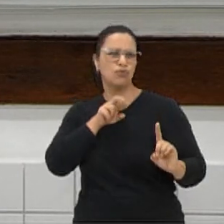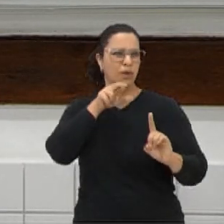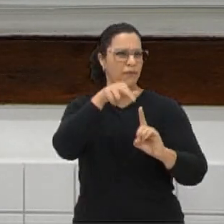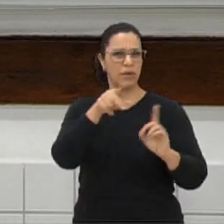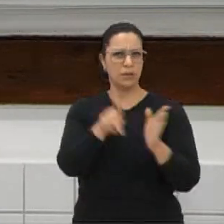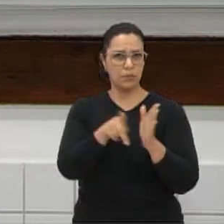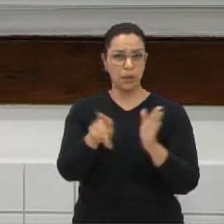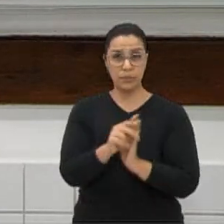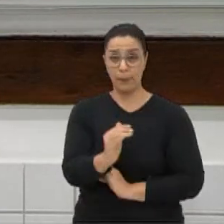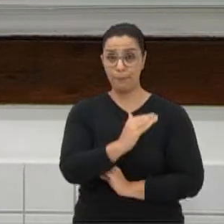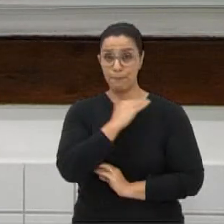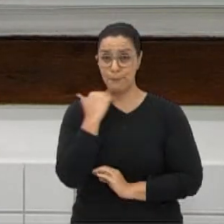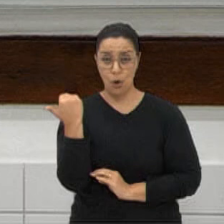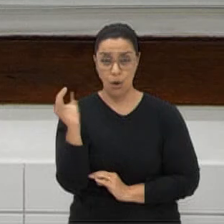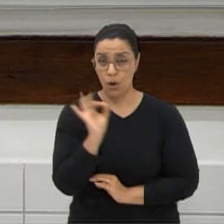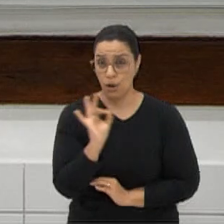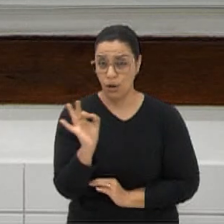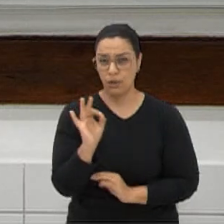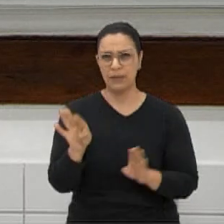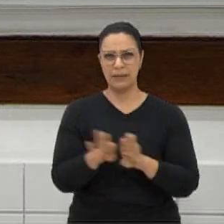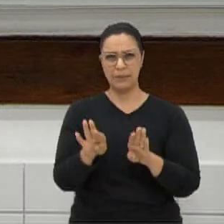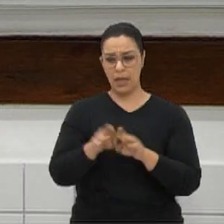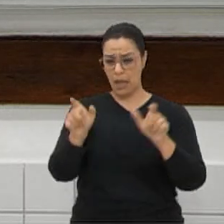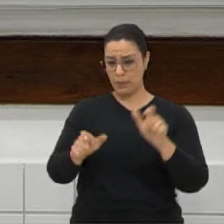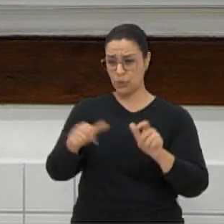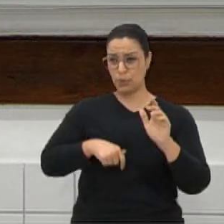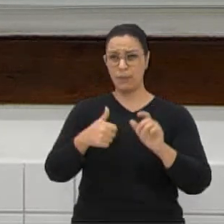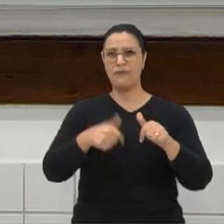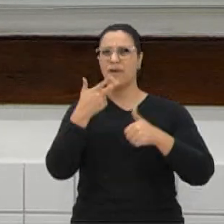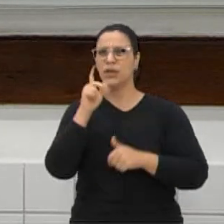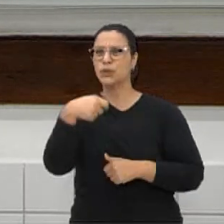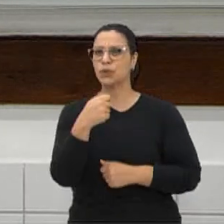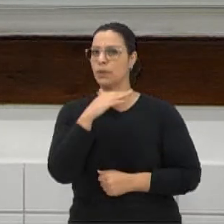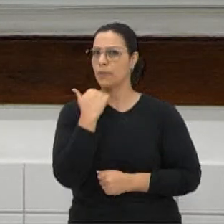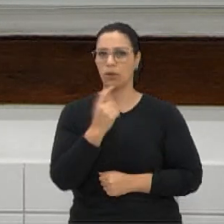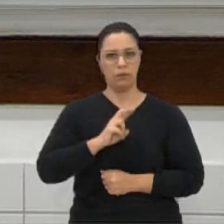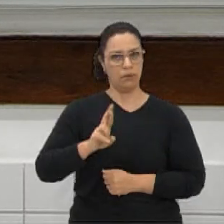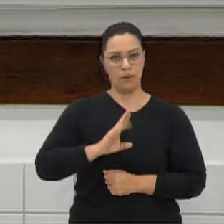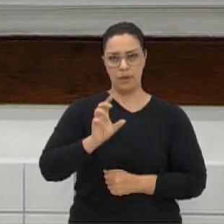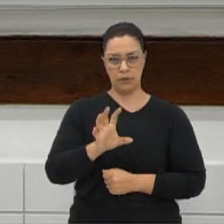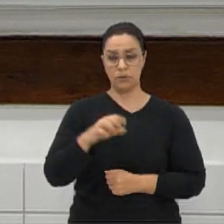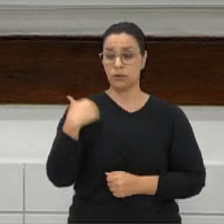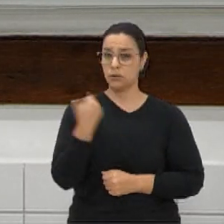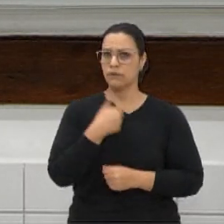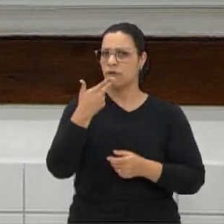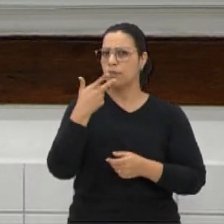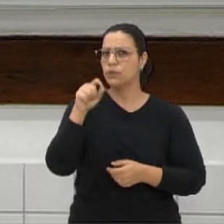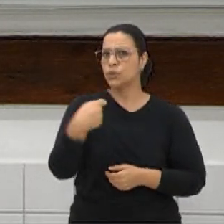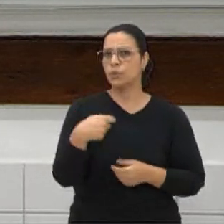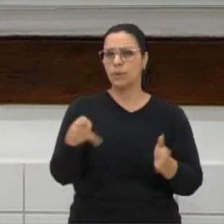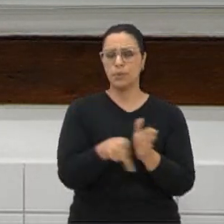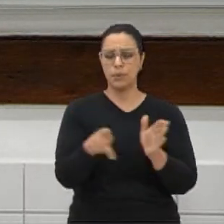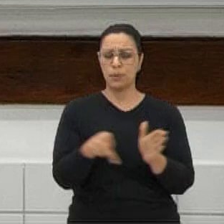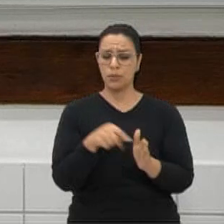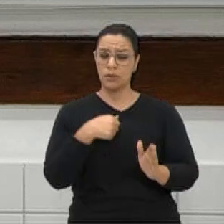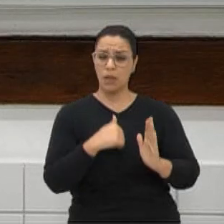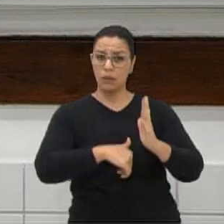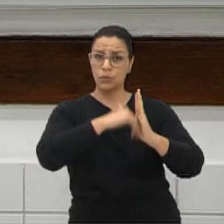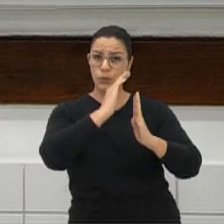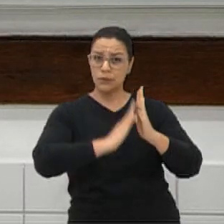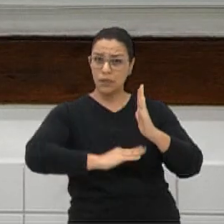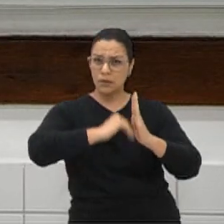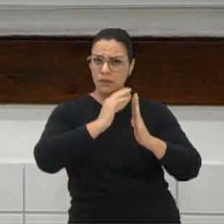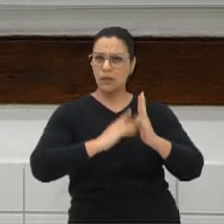a questão de fazer um tipo de pintura que trabalha a morte, não é isso não, tá? Mas a questão de deixar aquela